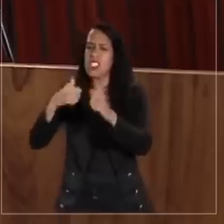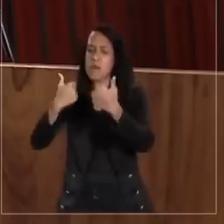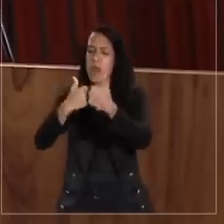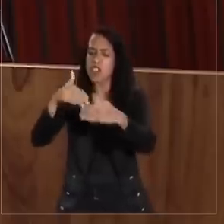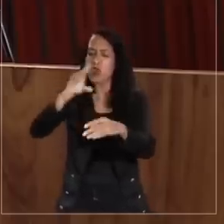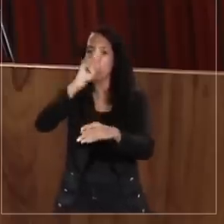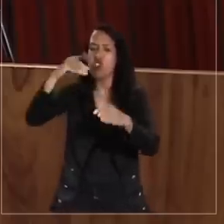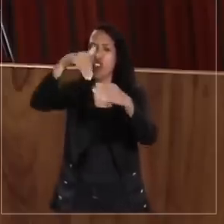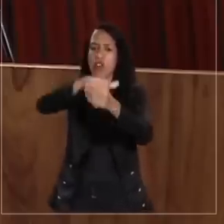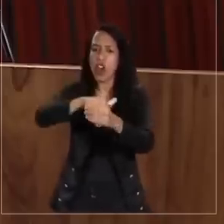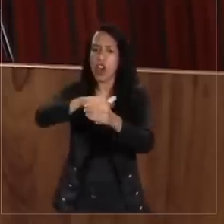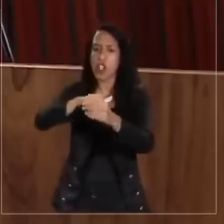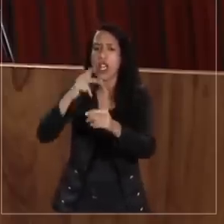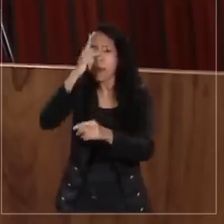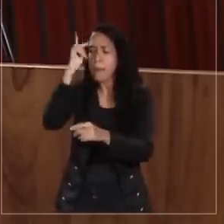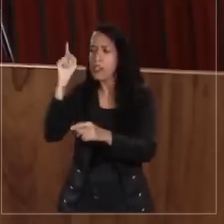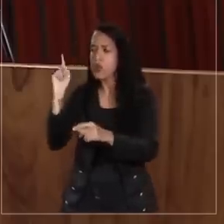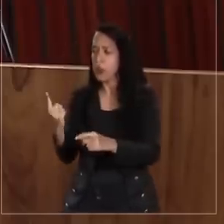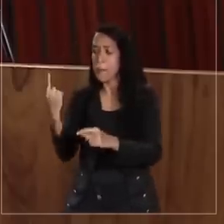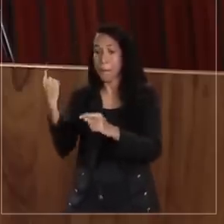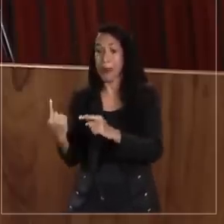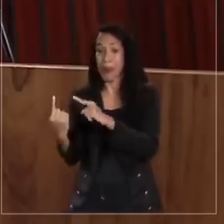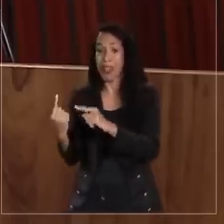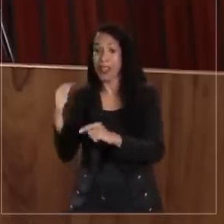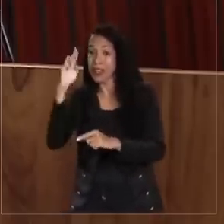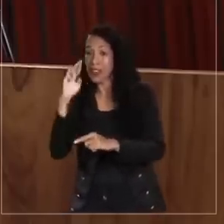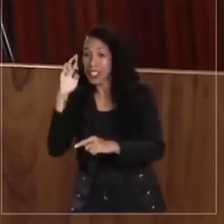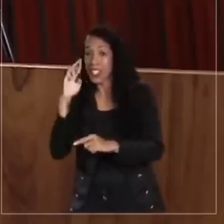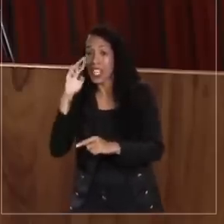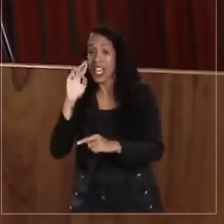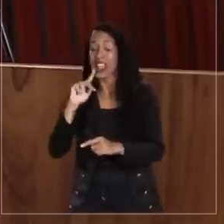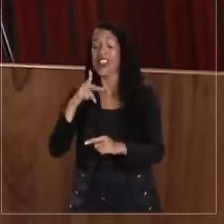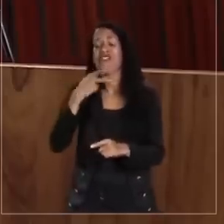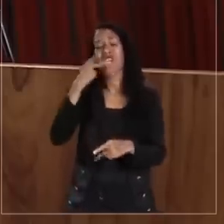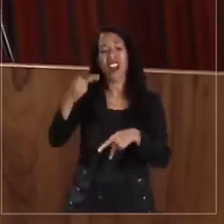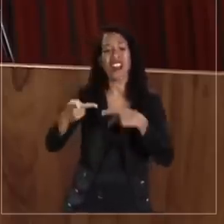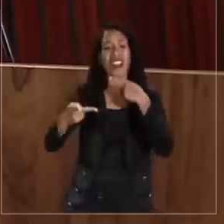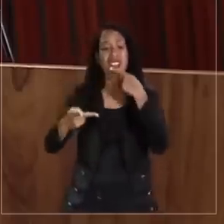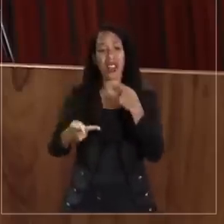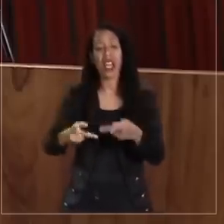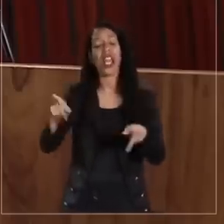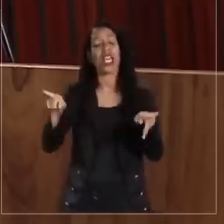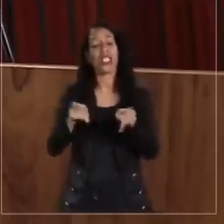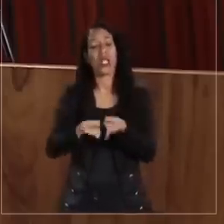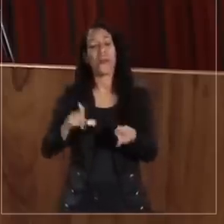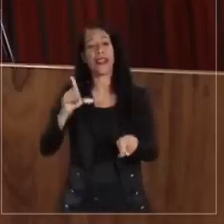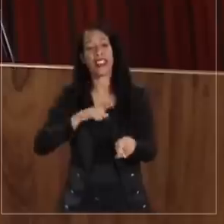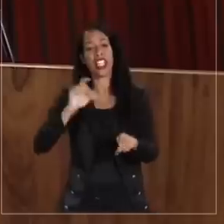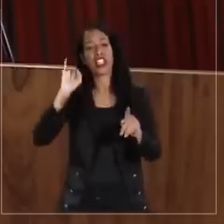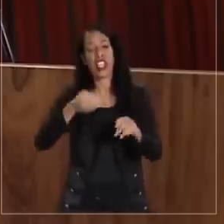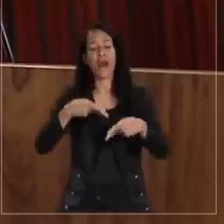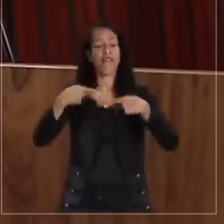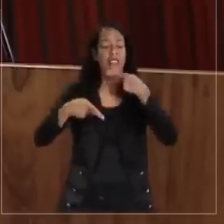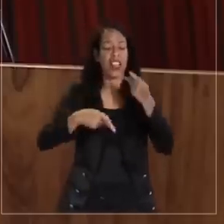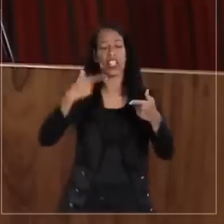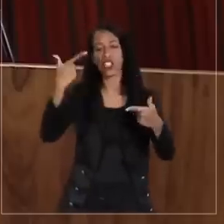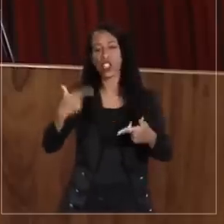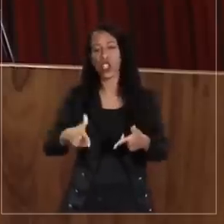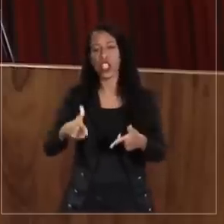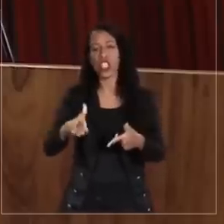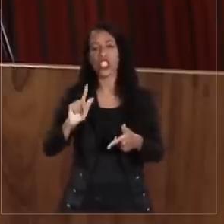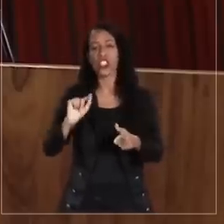o primeiro investigado repete. Há referências que também aqui já foram repetidas